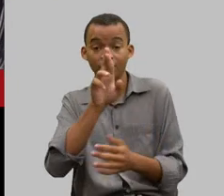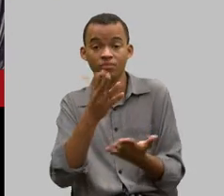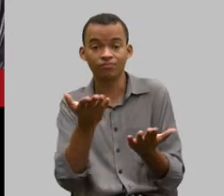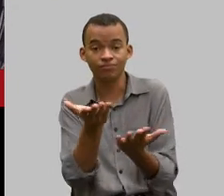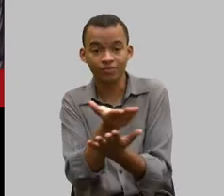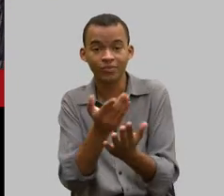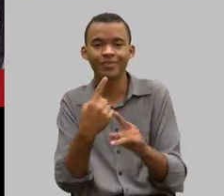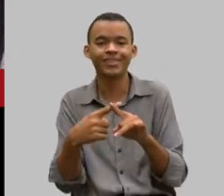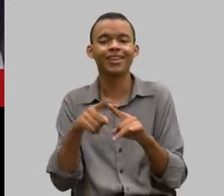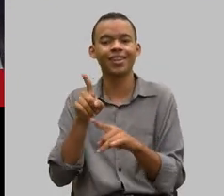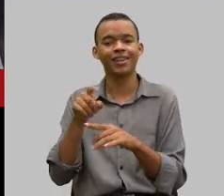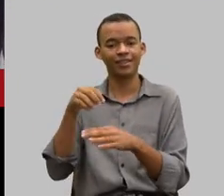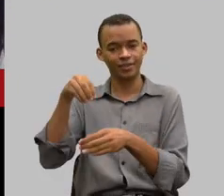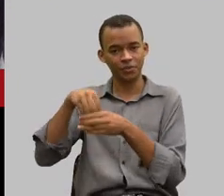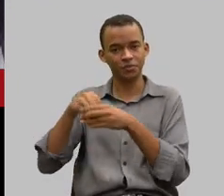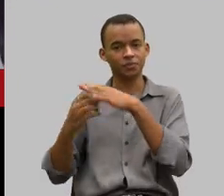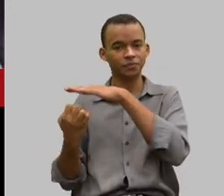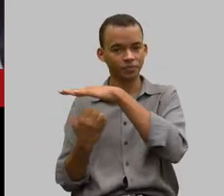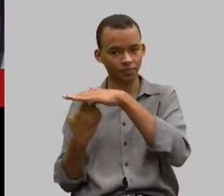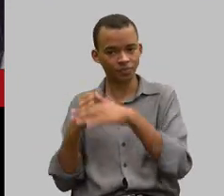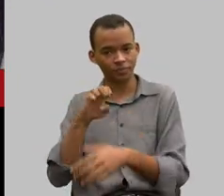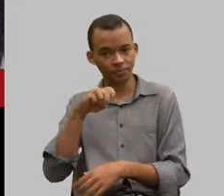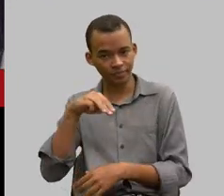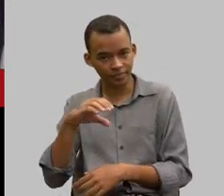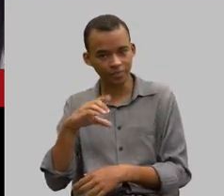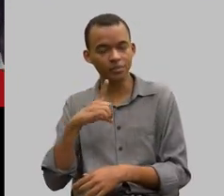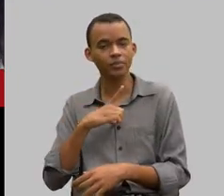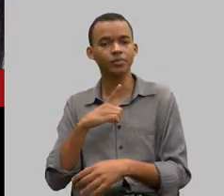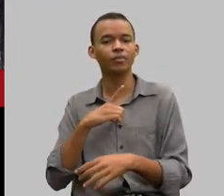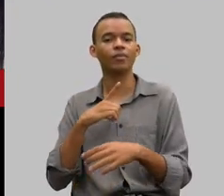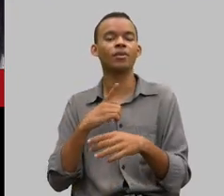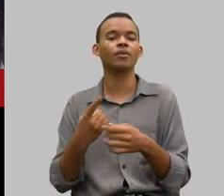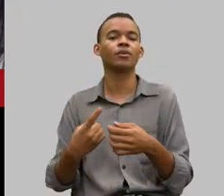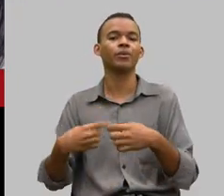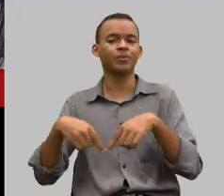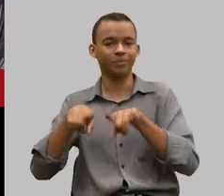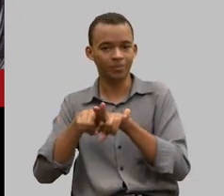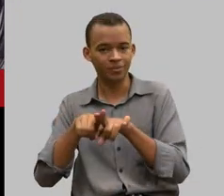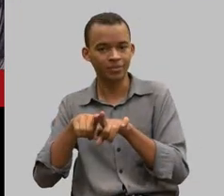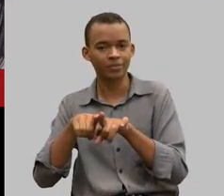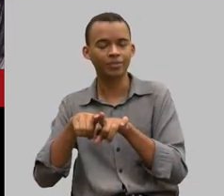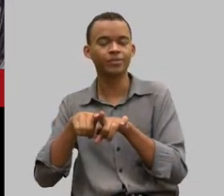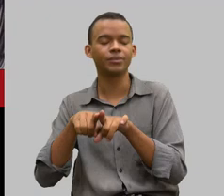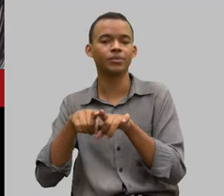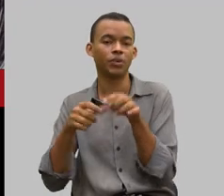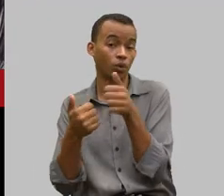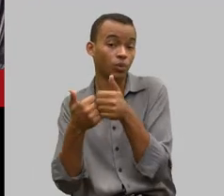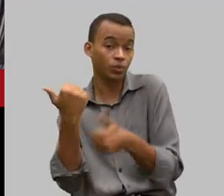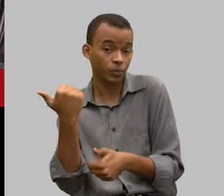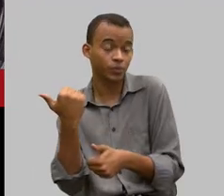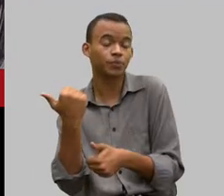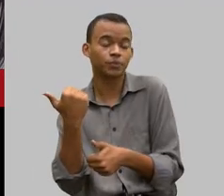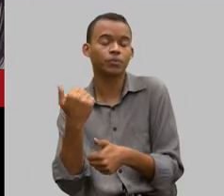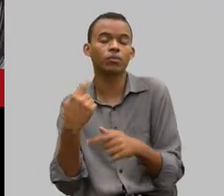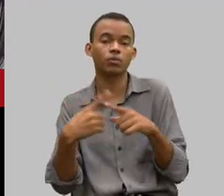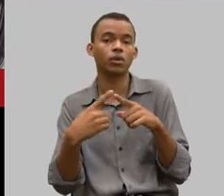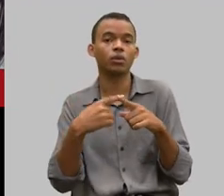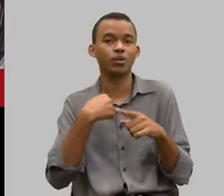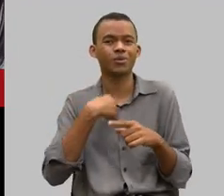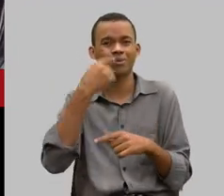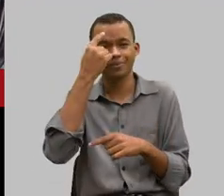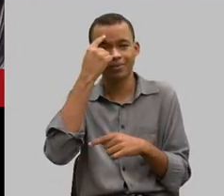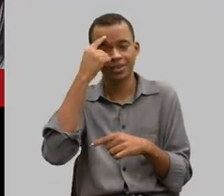empresa Mineira de comunicação as parcerias do esporte com a Federação Mineira de Futebol eu penso que o esporte é uma pauta muito pouco